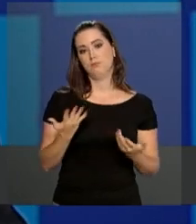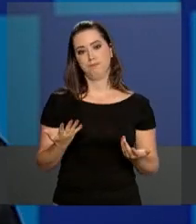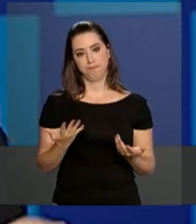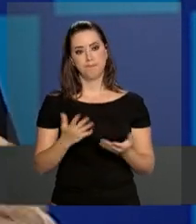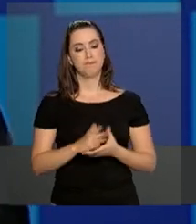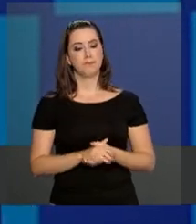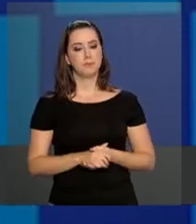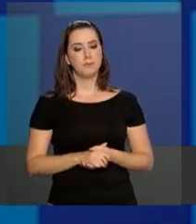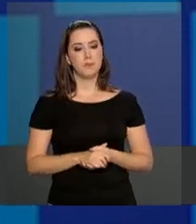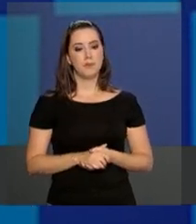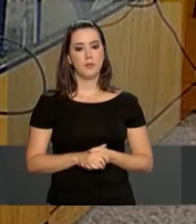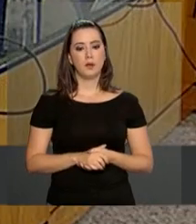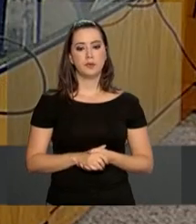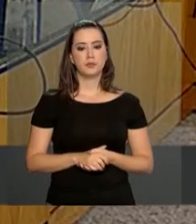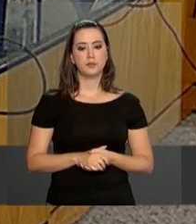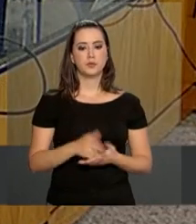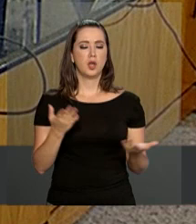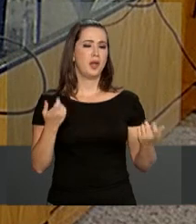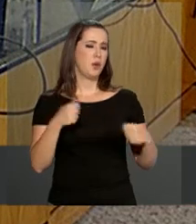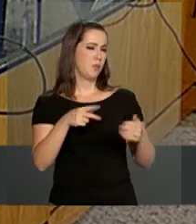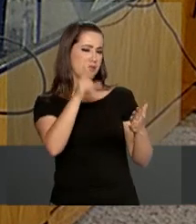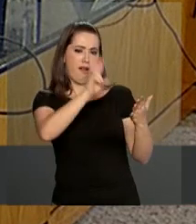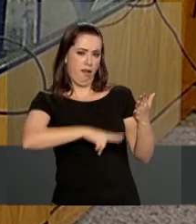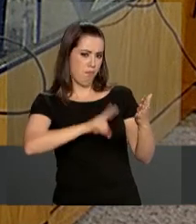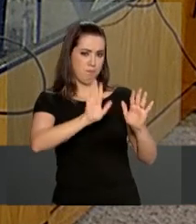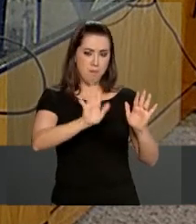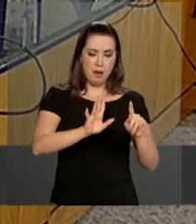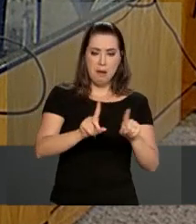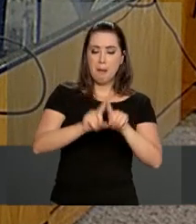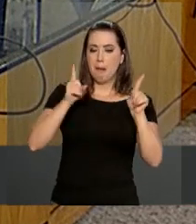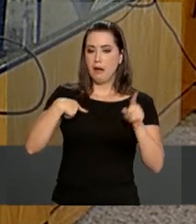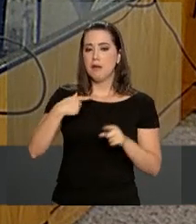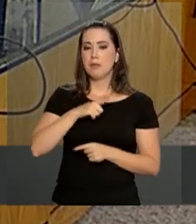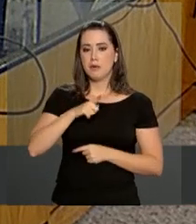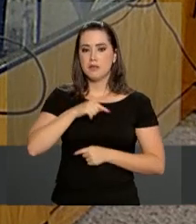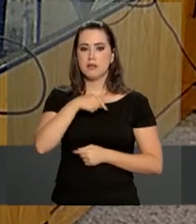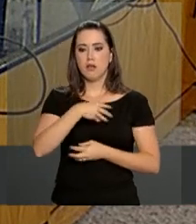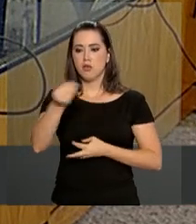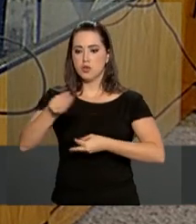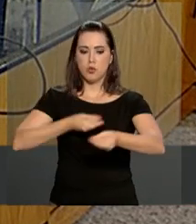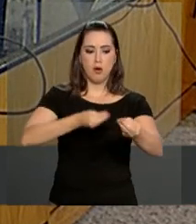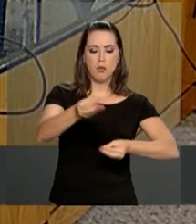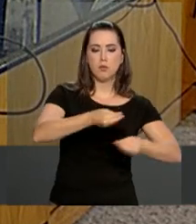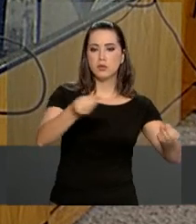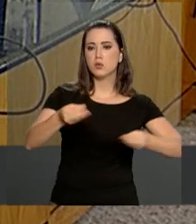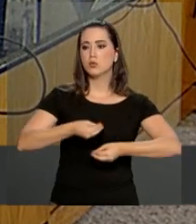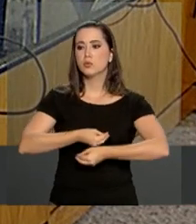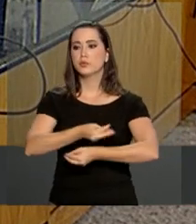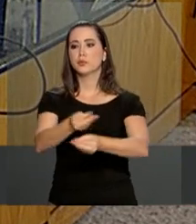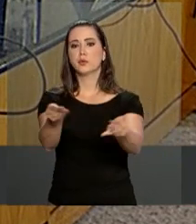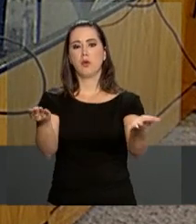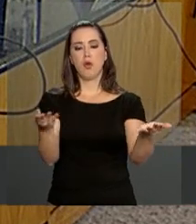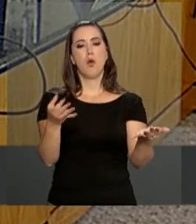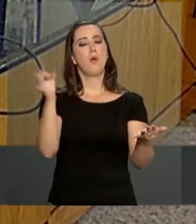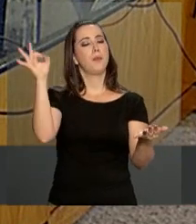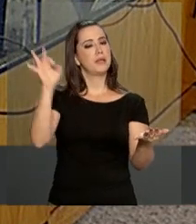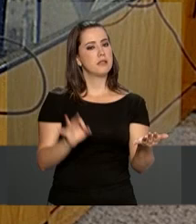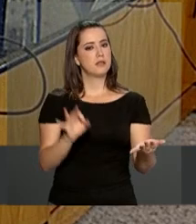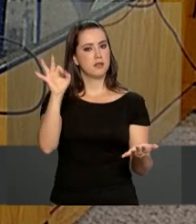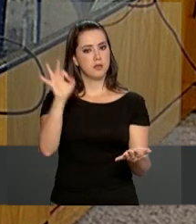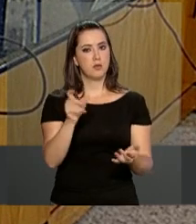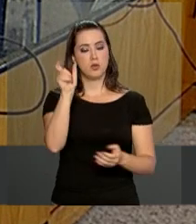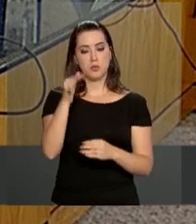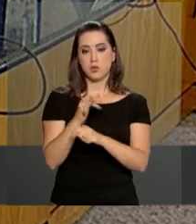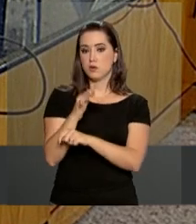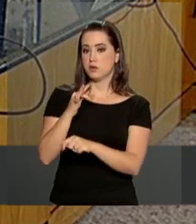bom aqui não vou lembrar os senhores mas nós temos aí né será distribuído o a percentual percentual de